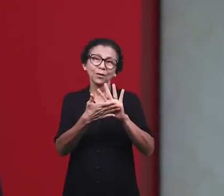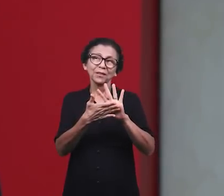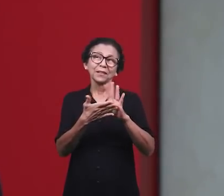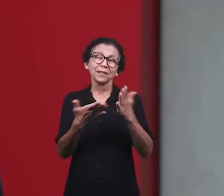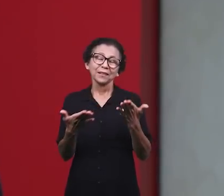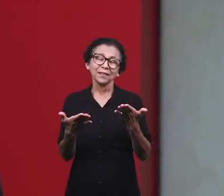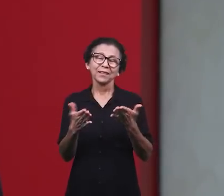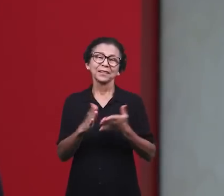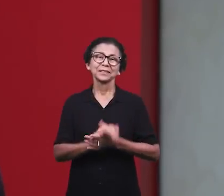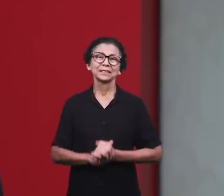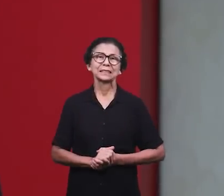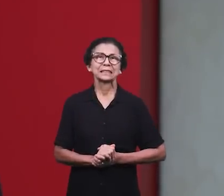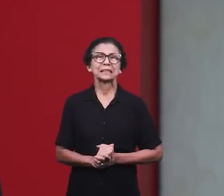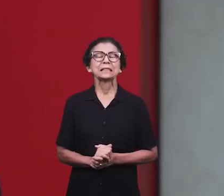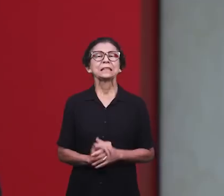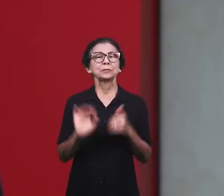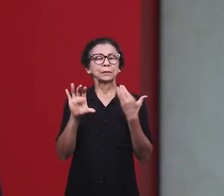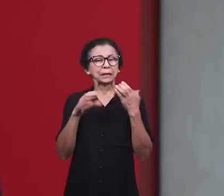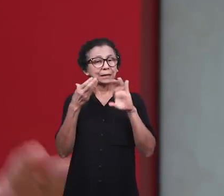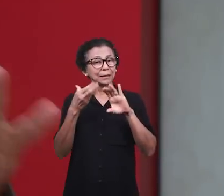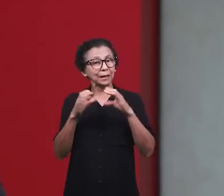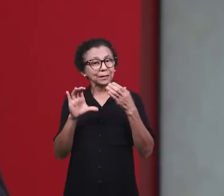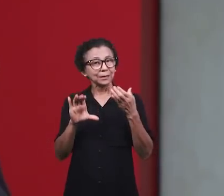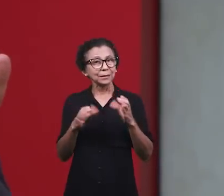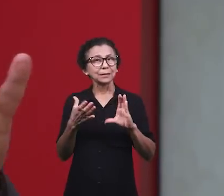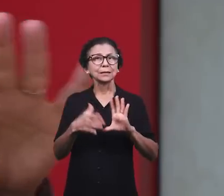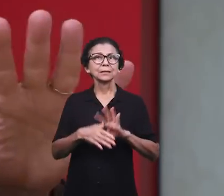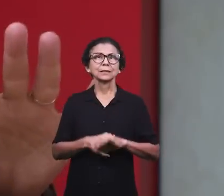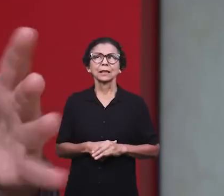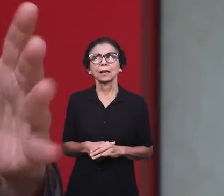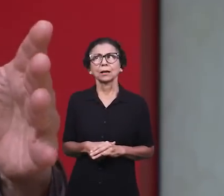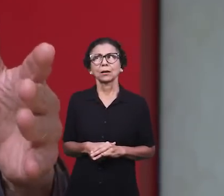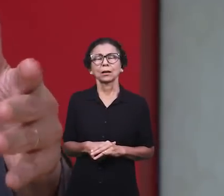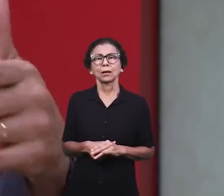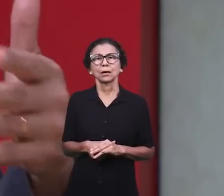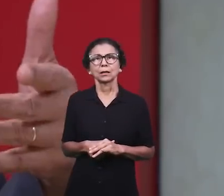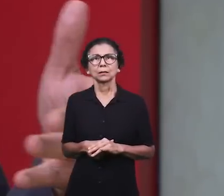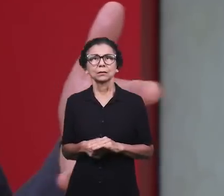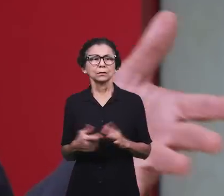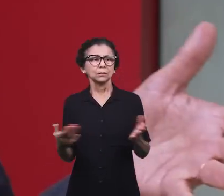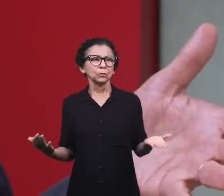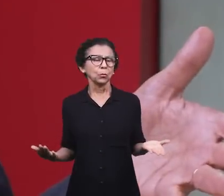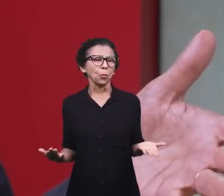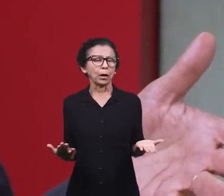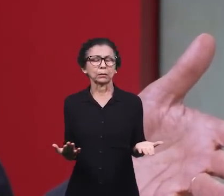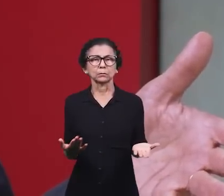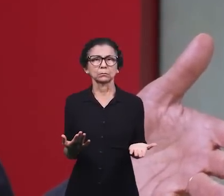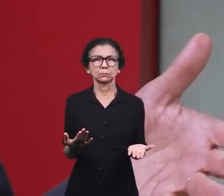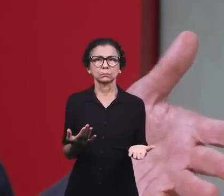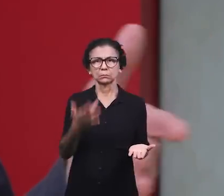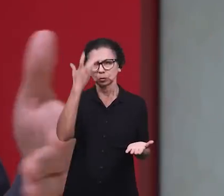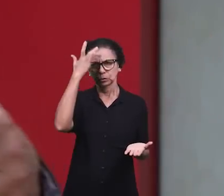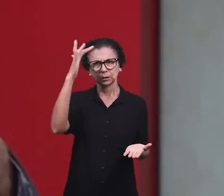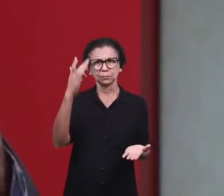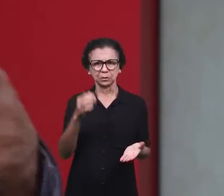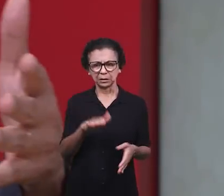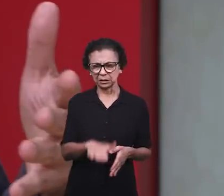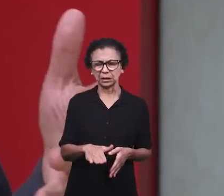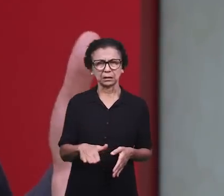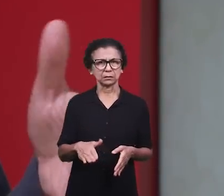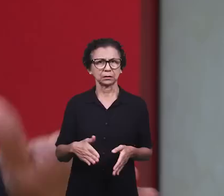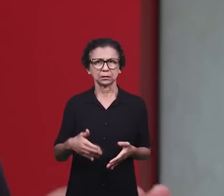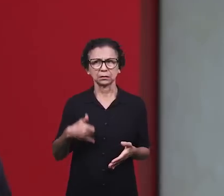E quando aquele hino foi cantado, ninguém sabia quem havia tido aquela revelação. Mas